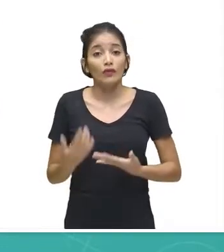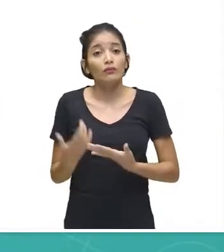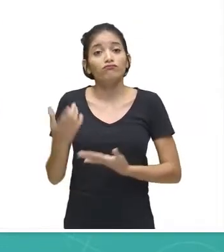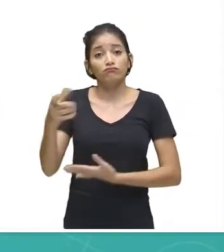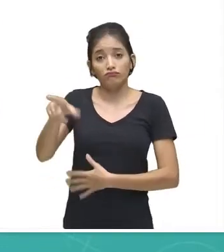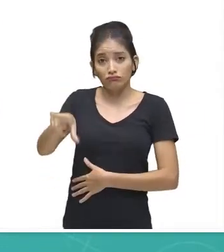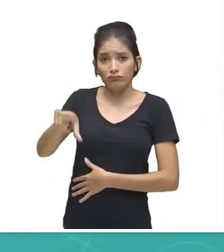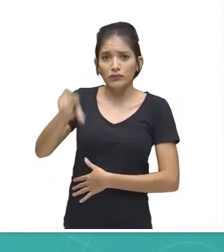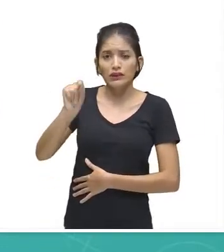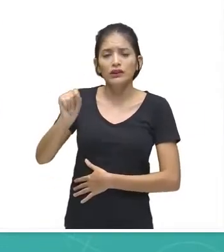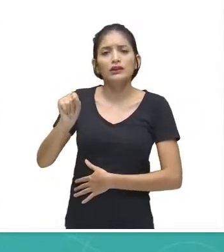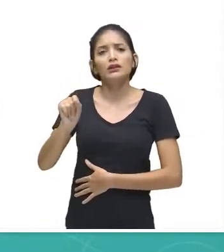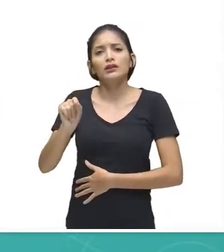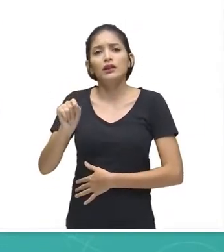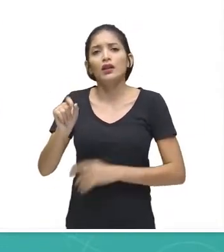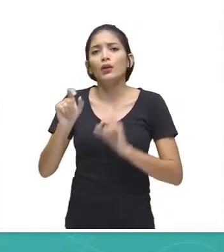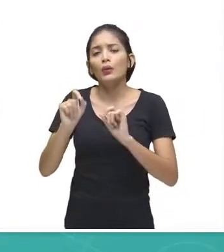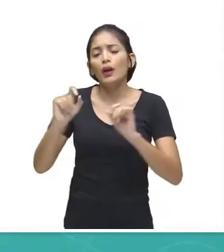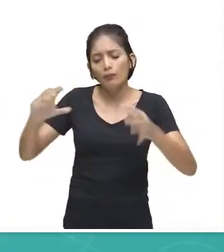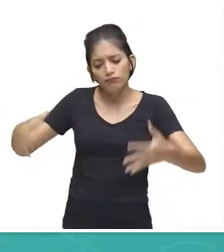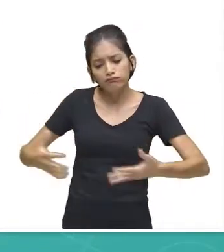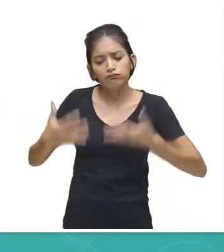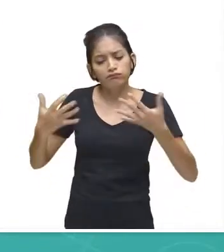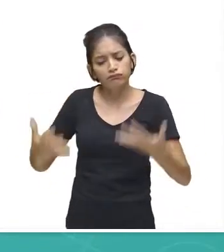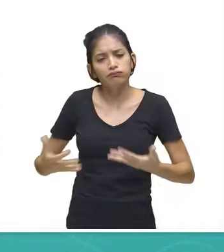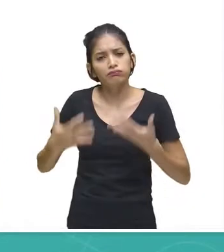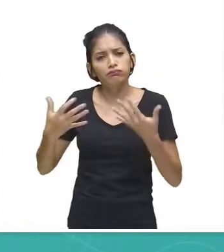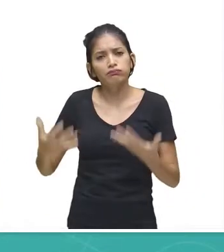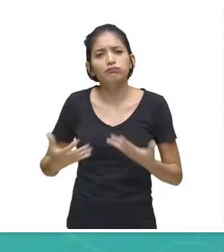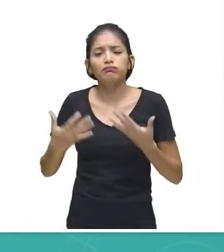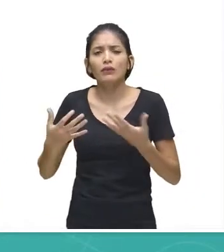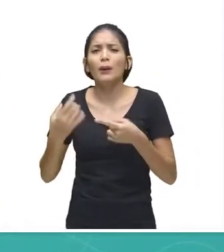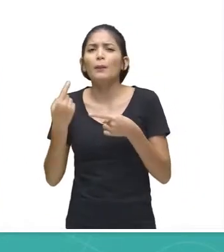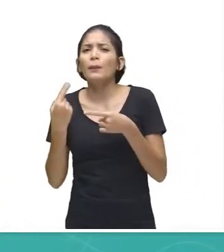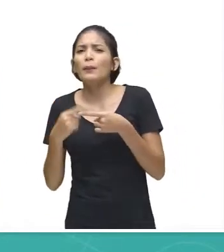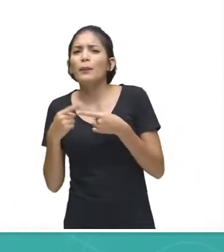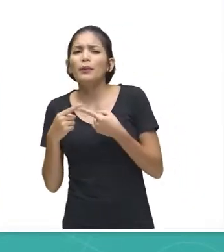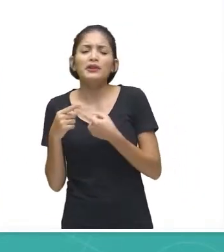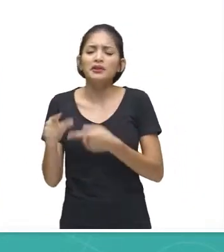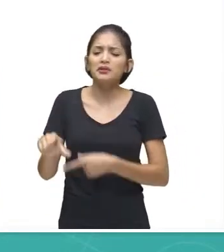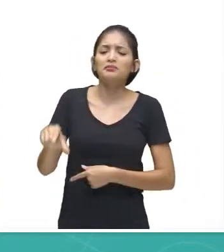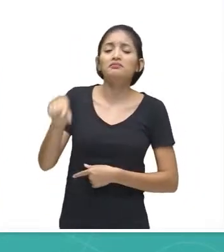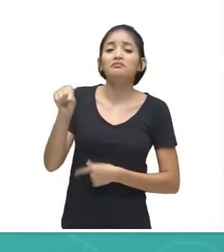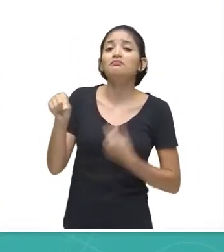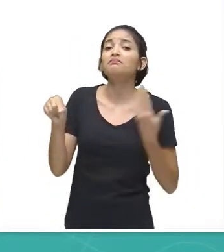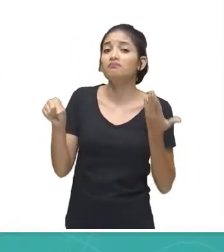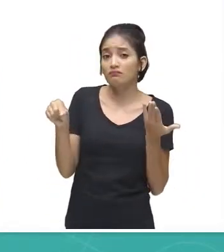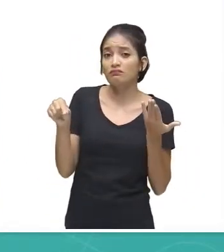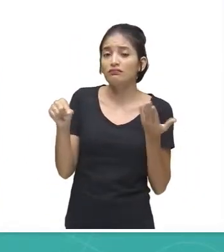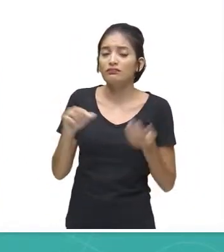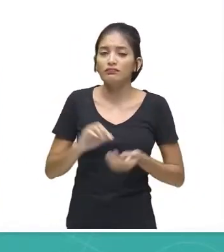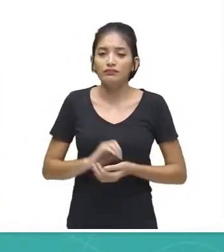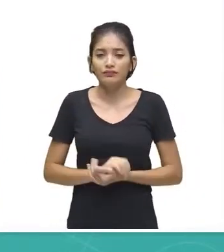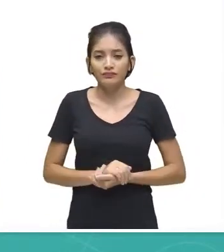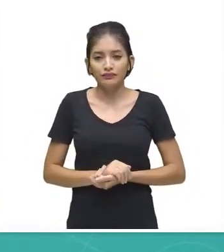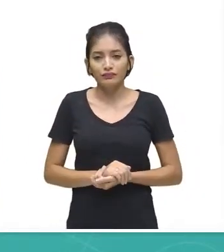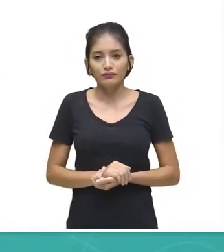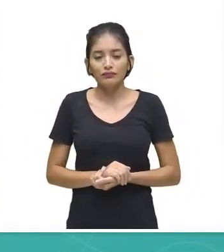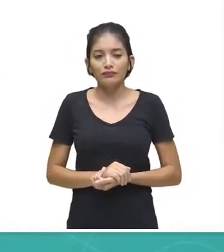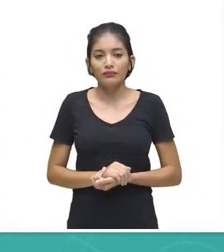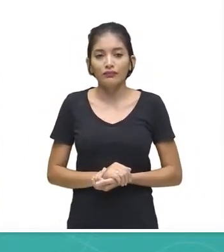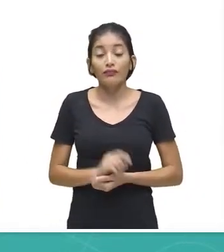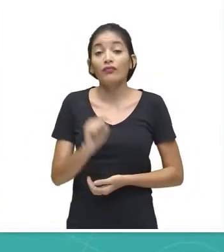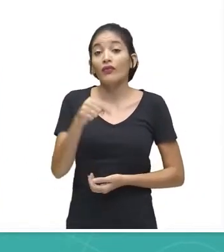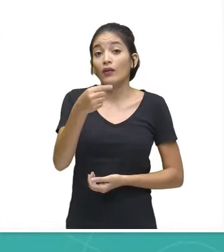têm motivos, por que nós as fazemos. Então vamos lá. Outro